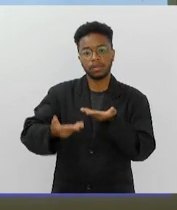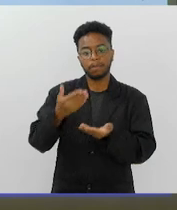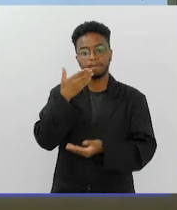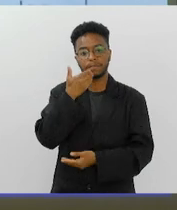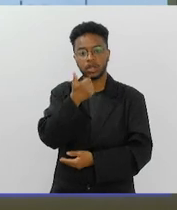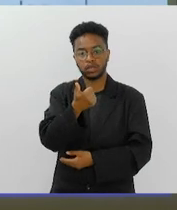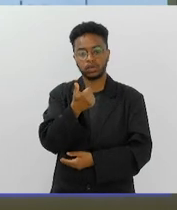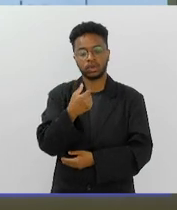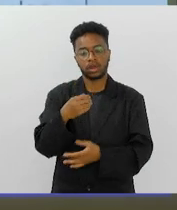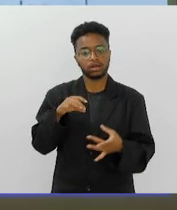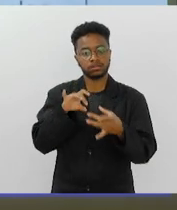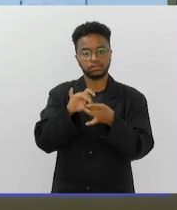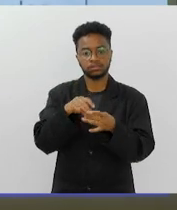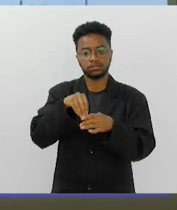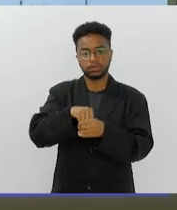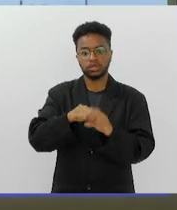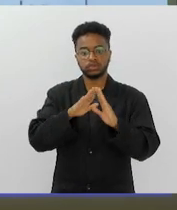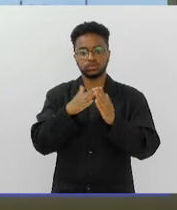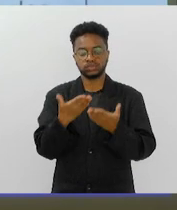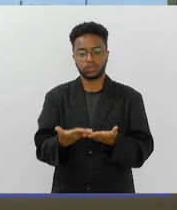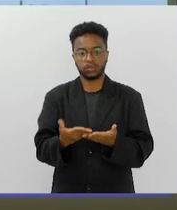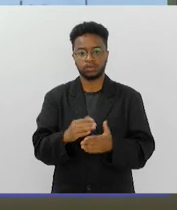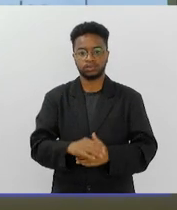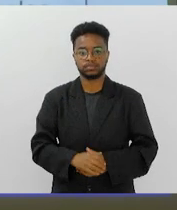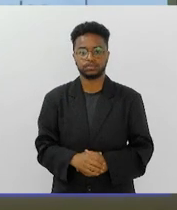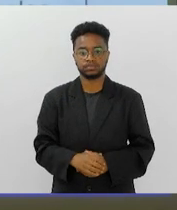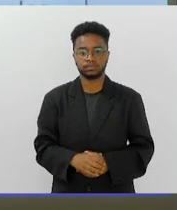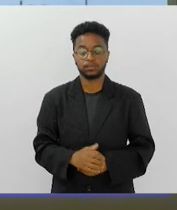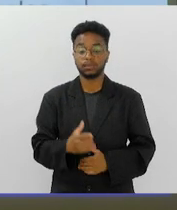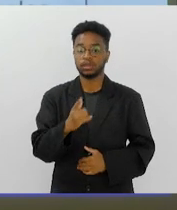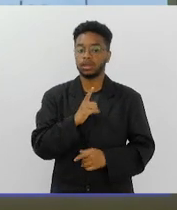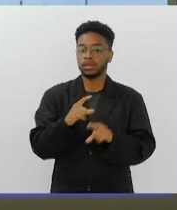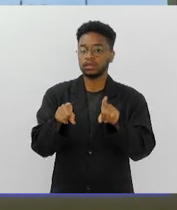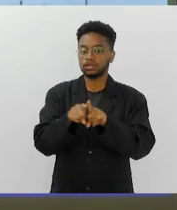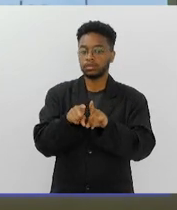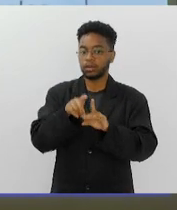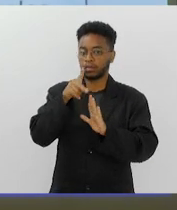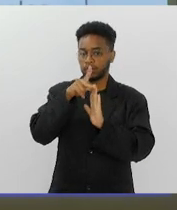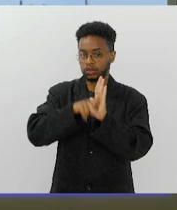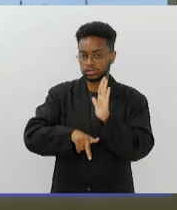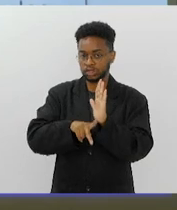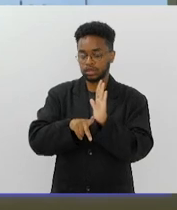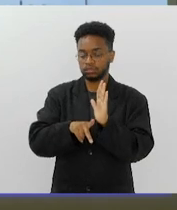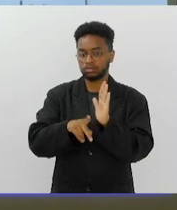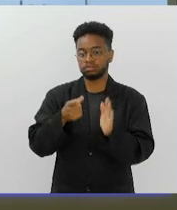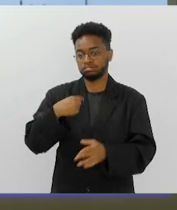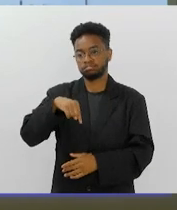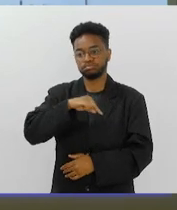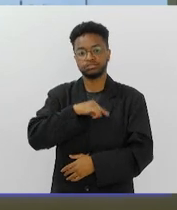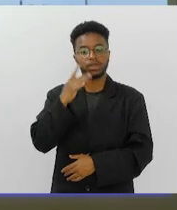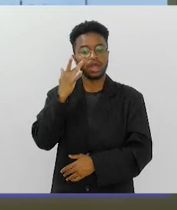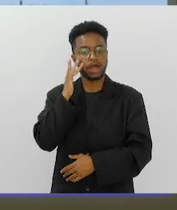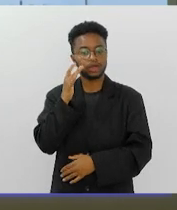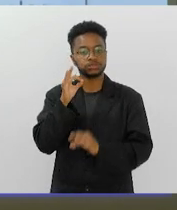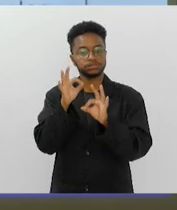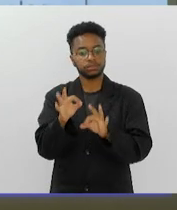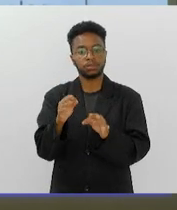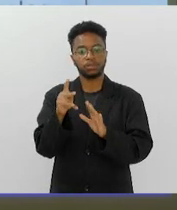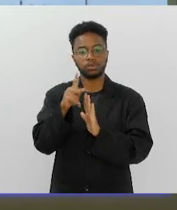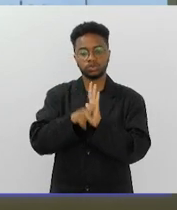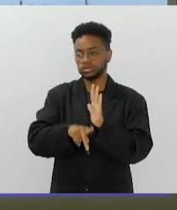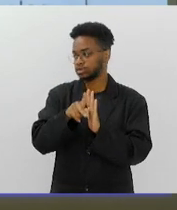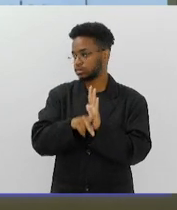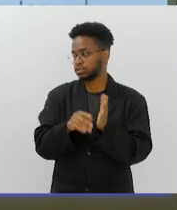aí nas unidades escolares. Nós temos também um projeto que a gente considera também um projeto iniciado